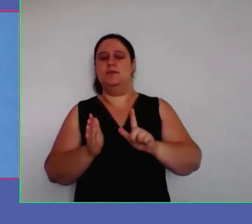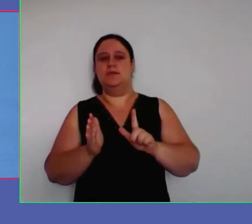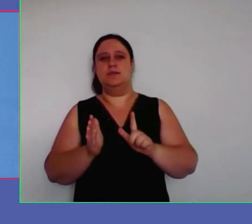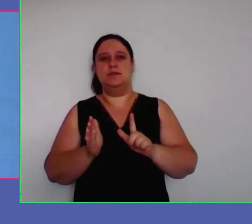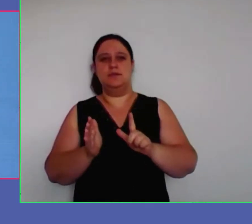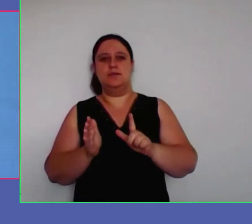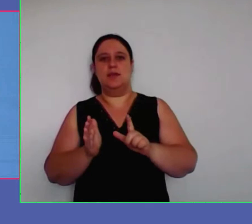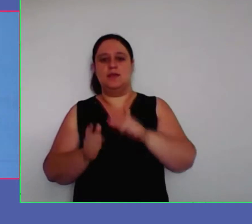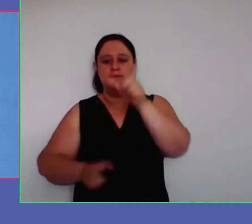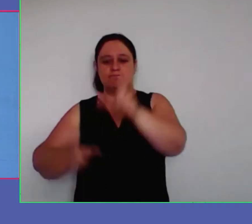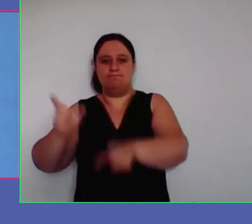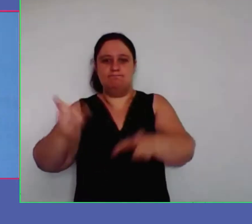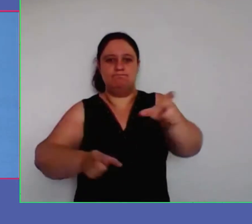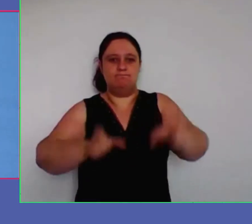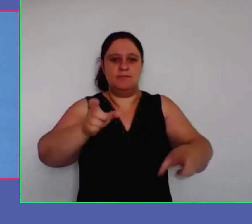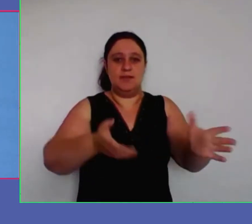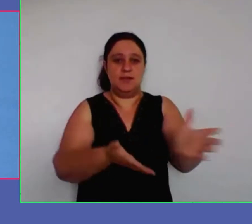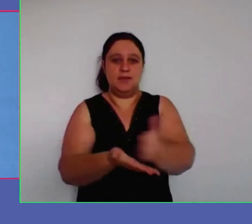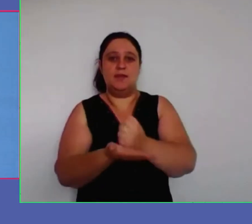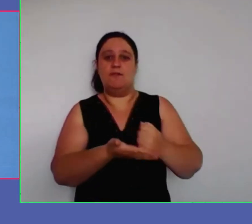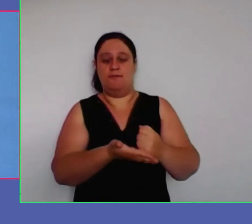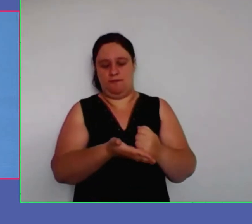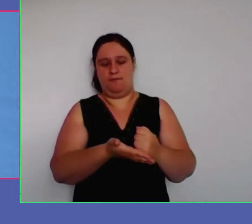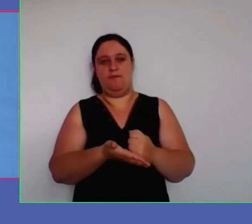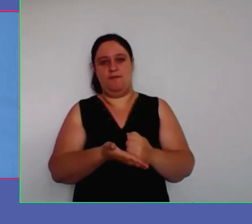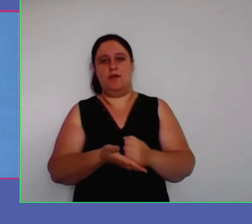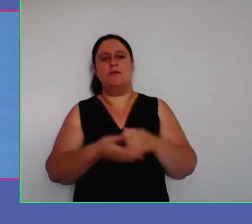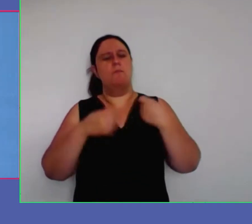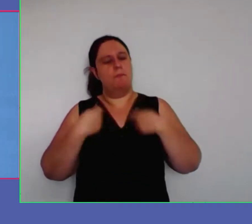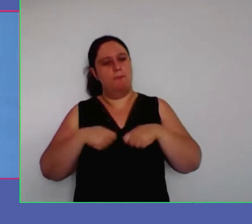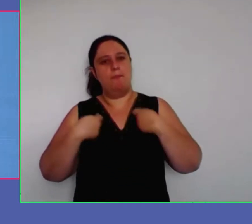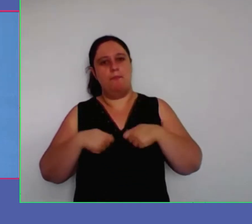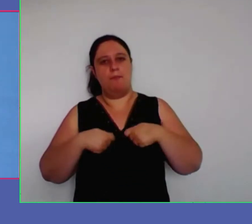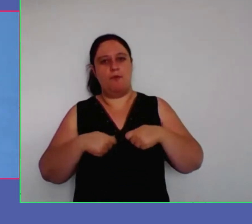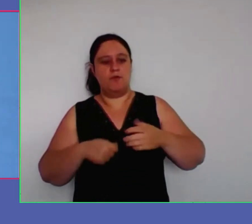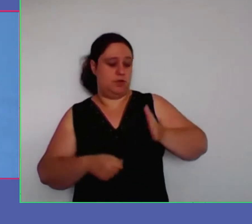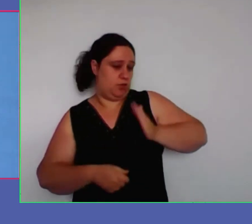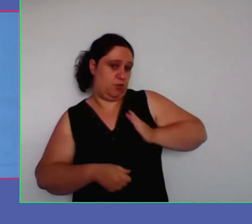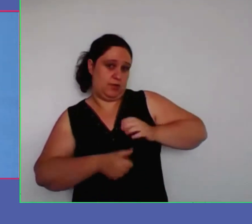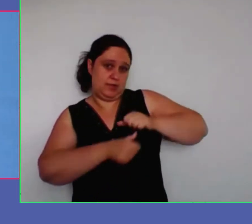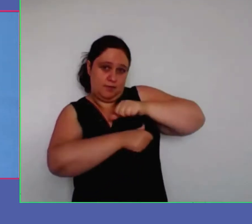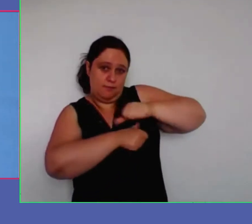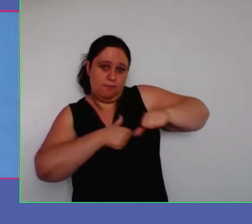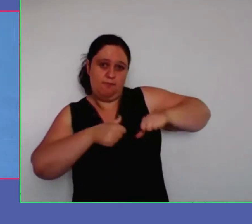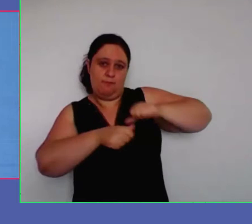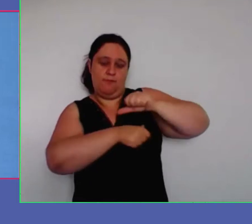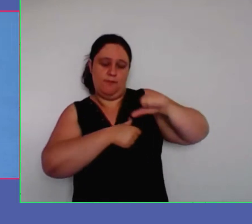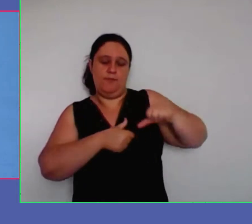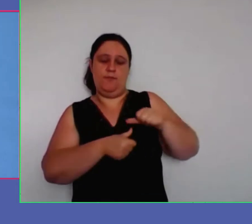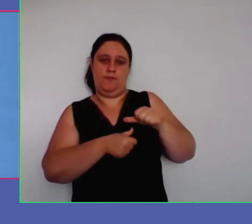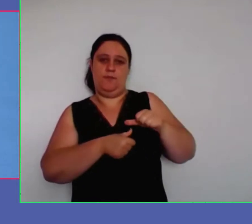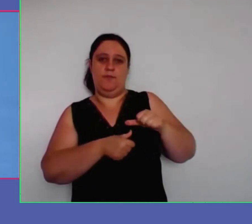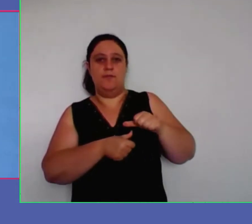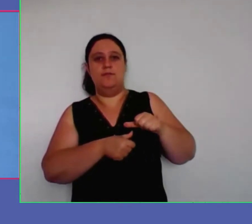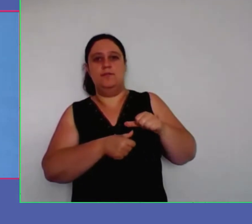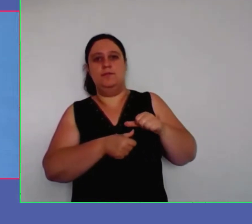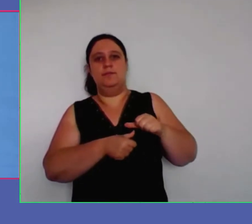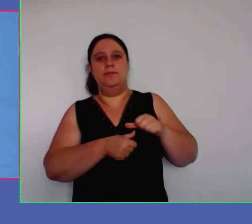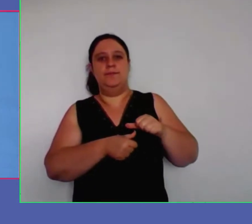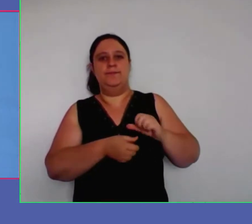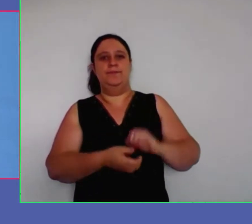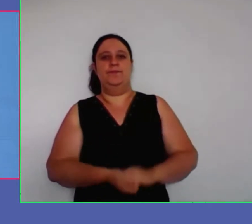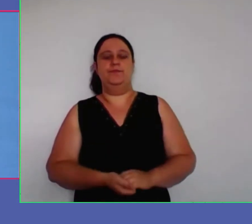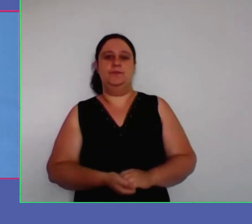em que ele pode trabalhar no seu coração, onde ele pode fazer a sua